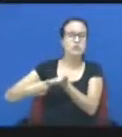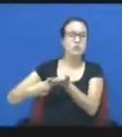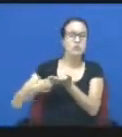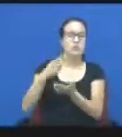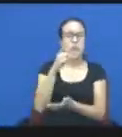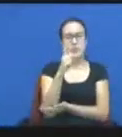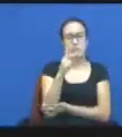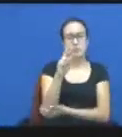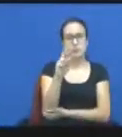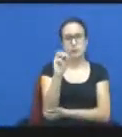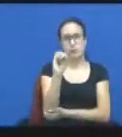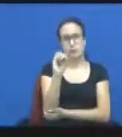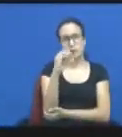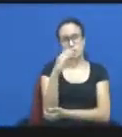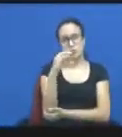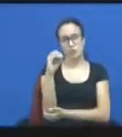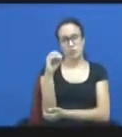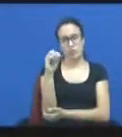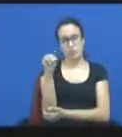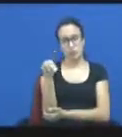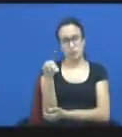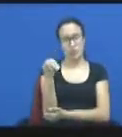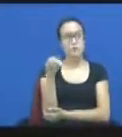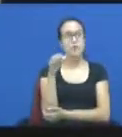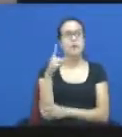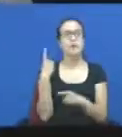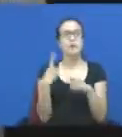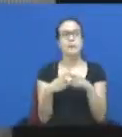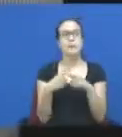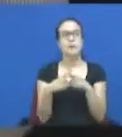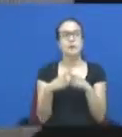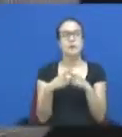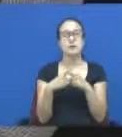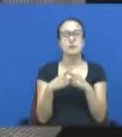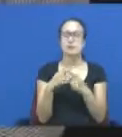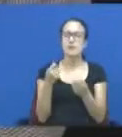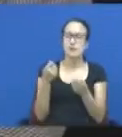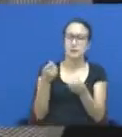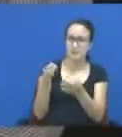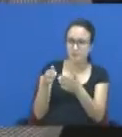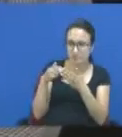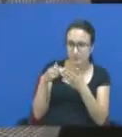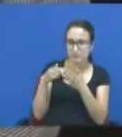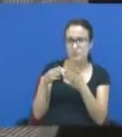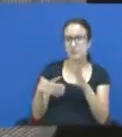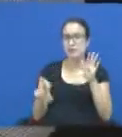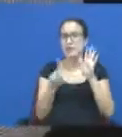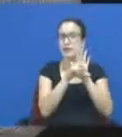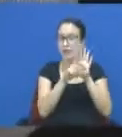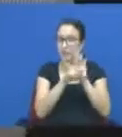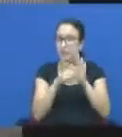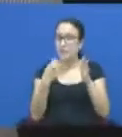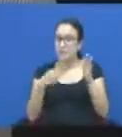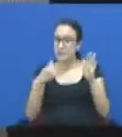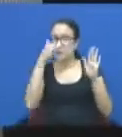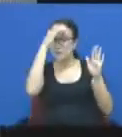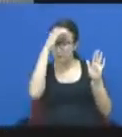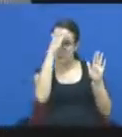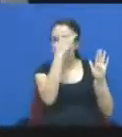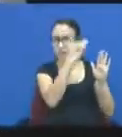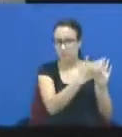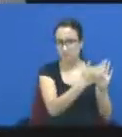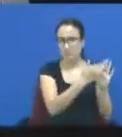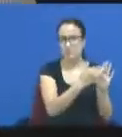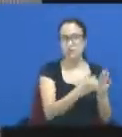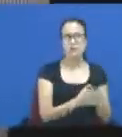cobrar a aplicação da lei. Todo banco tem que ter um guichê, onde a pessoa que se sinta